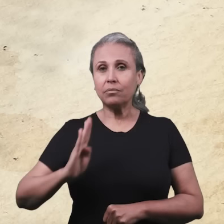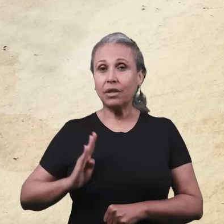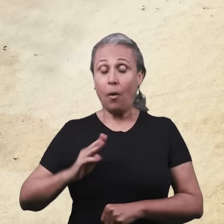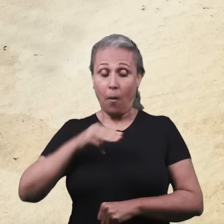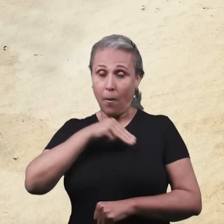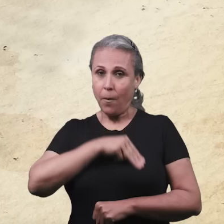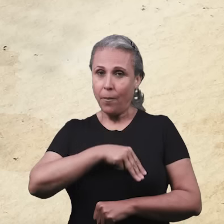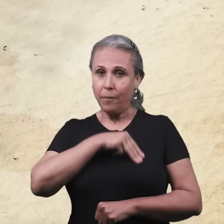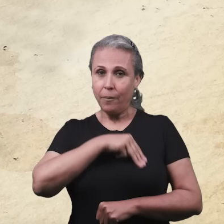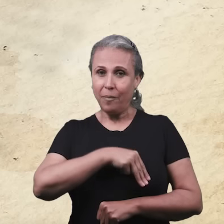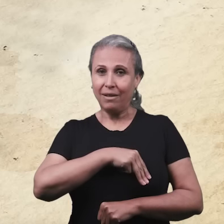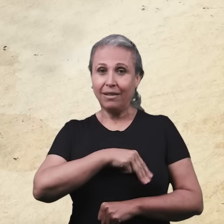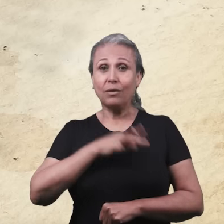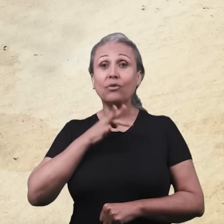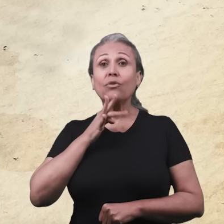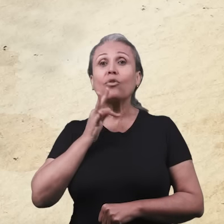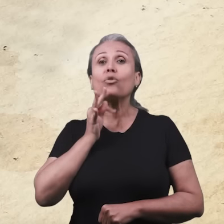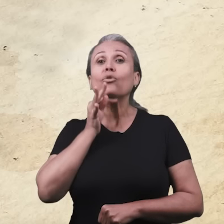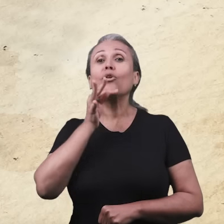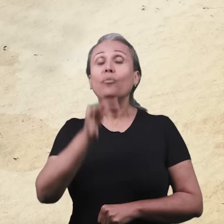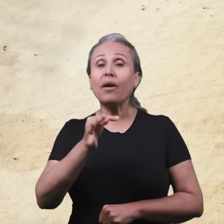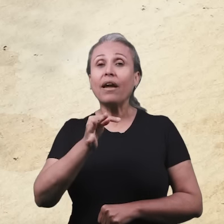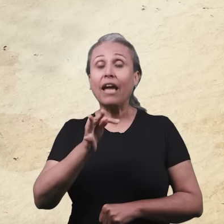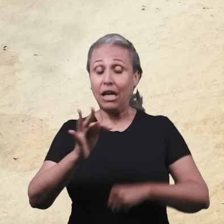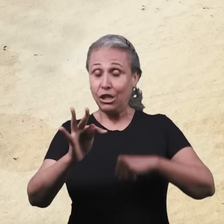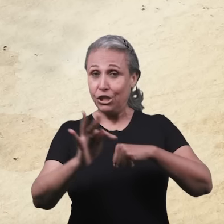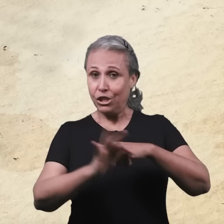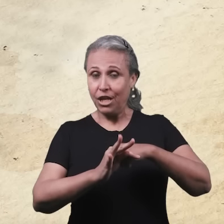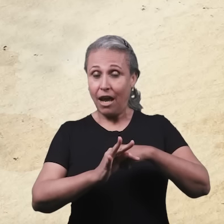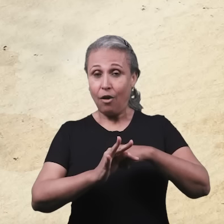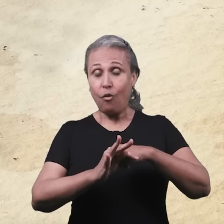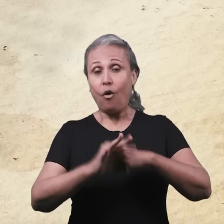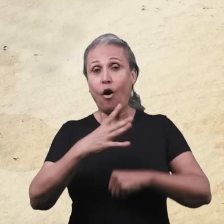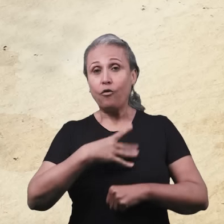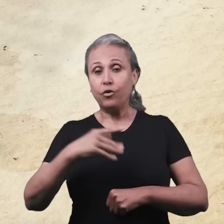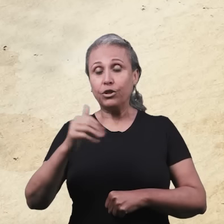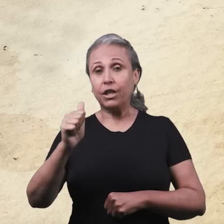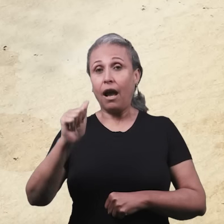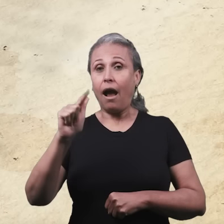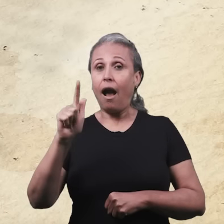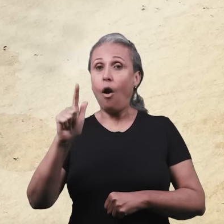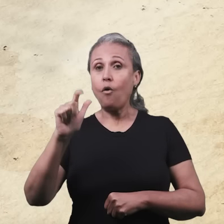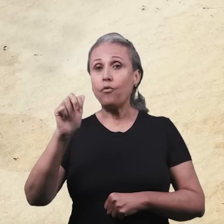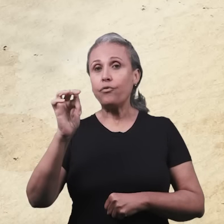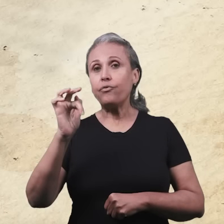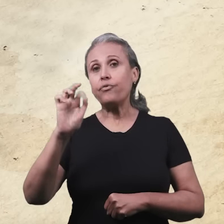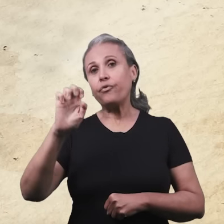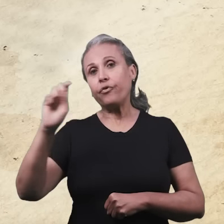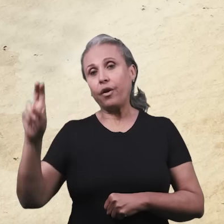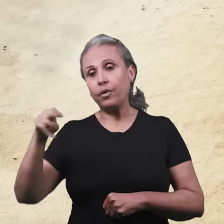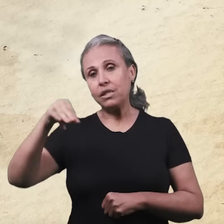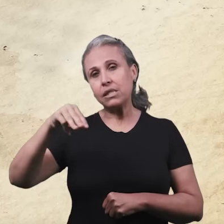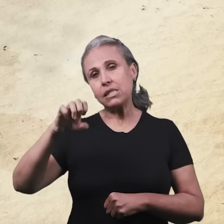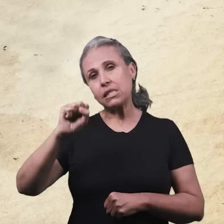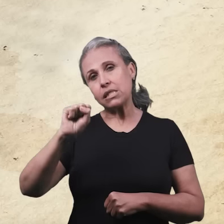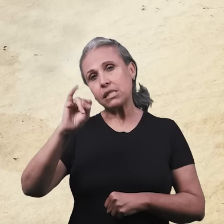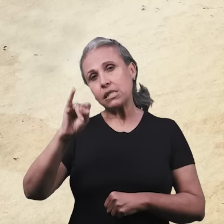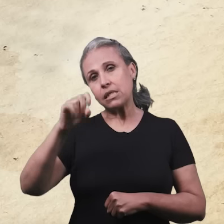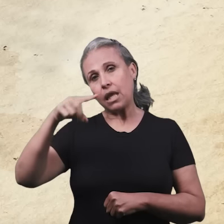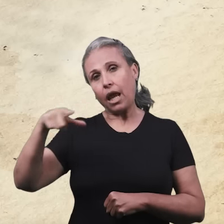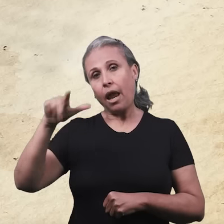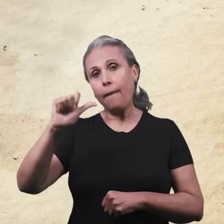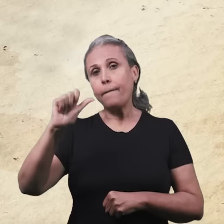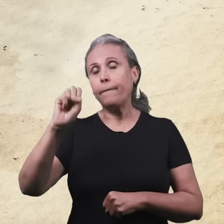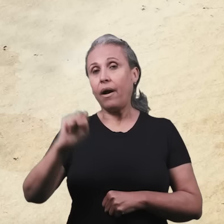Bartolomeu, Mateus e Tomé, Tiago, filho de Alfeu, e Simão, chamado Zelote,